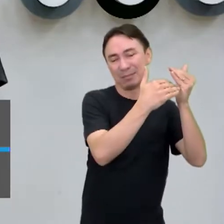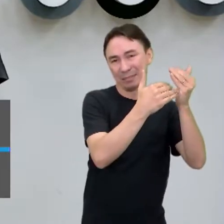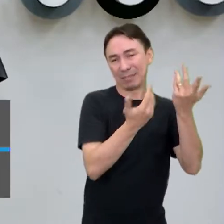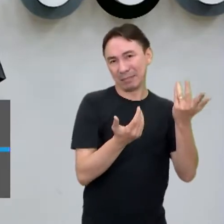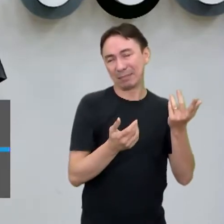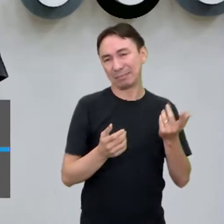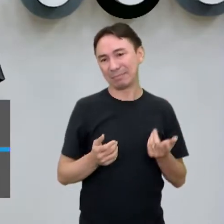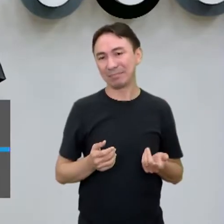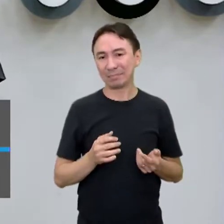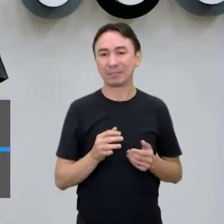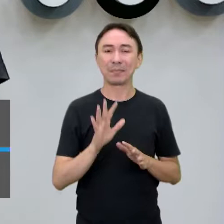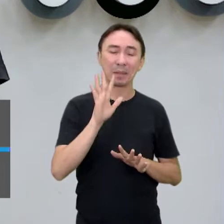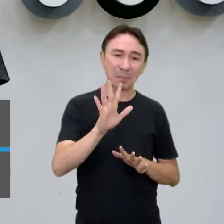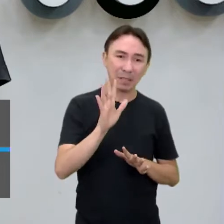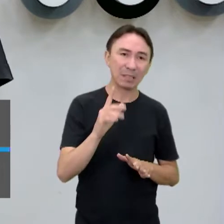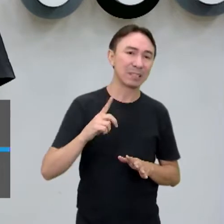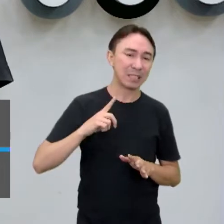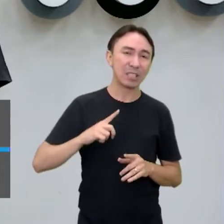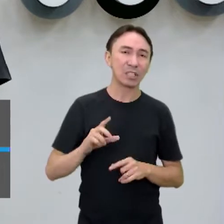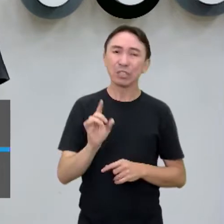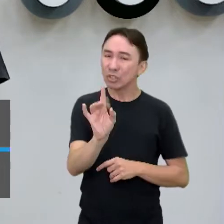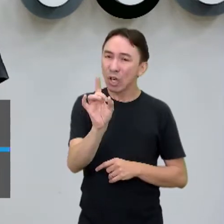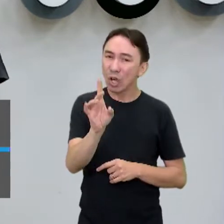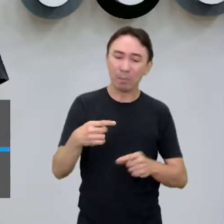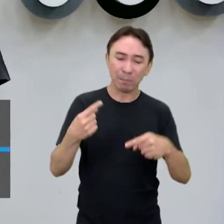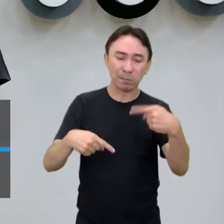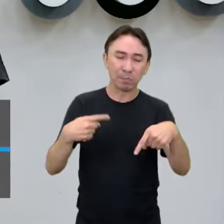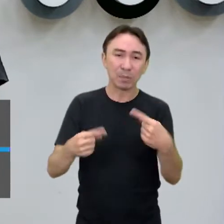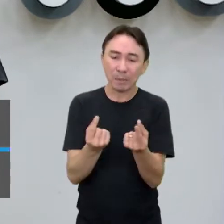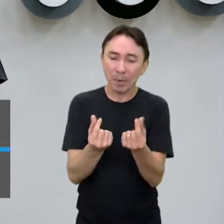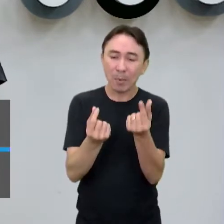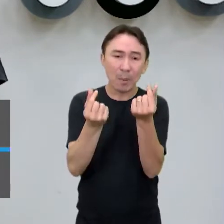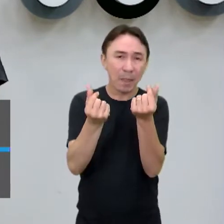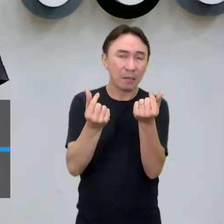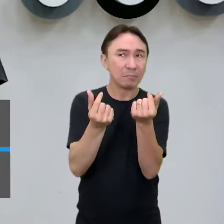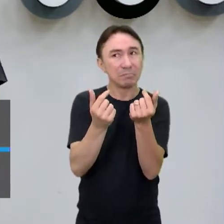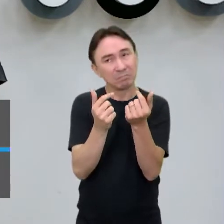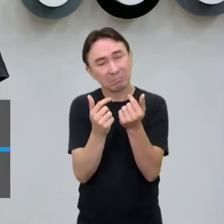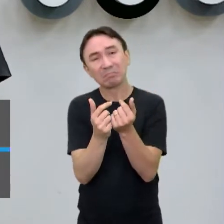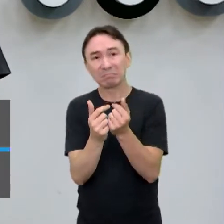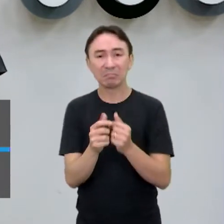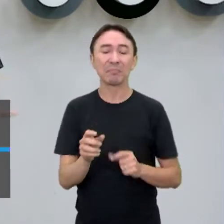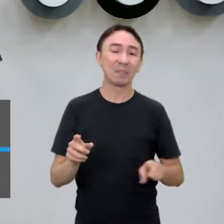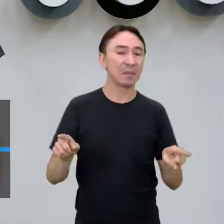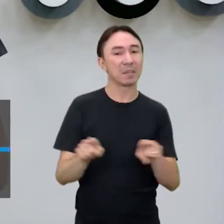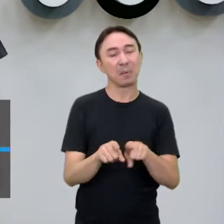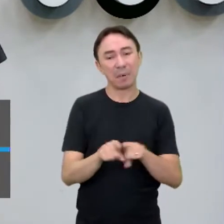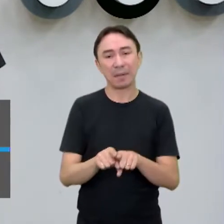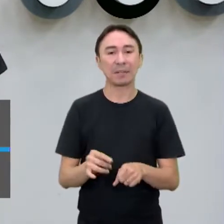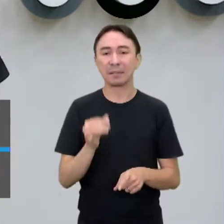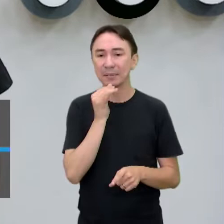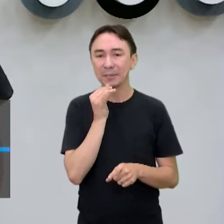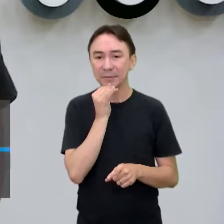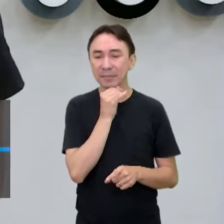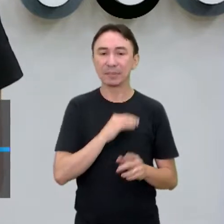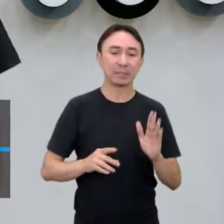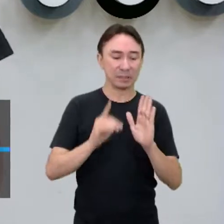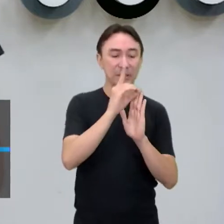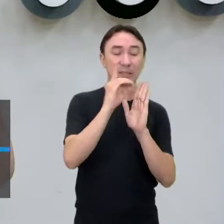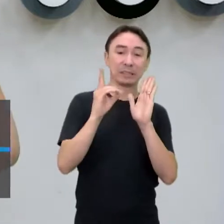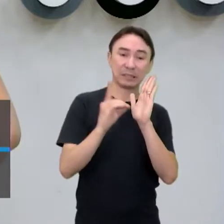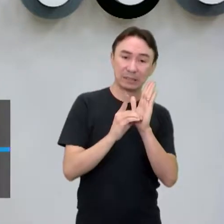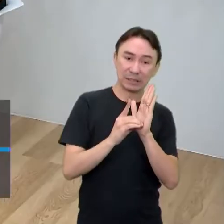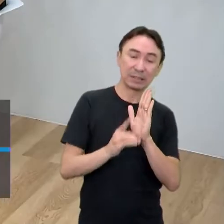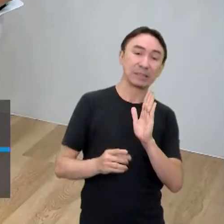essas políticas econômicas e tudo mais, mas até a questão geracional, por exemplo. Quando você pega final de 60, 70 ali, você tem os